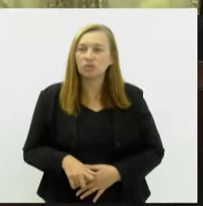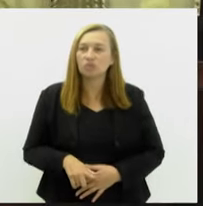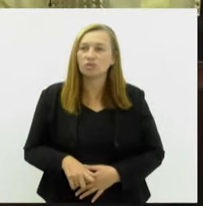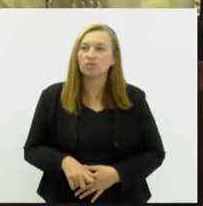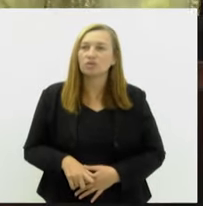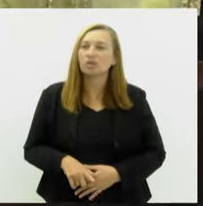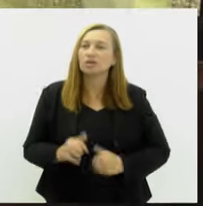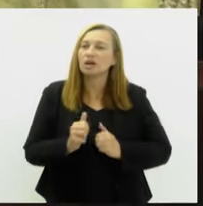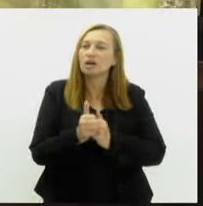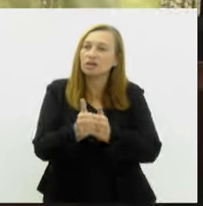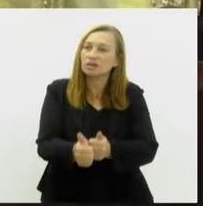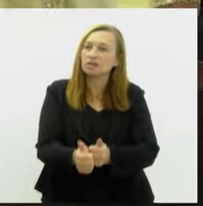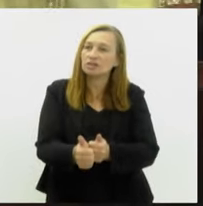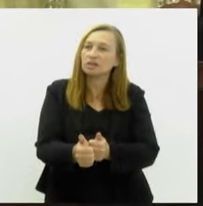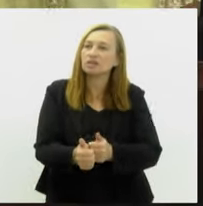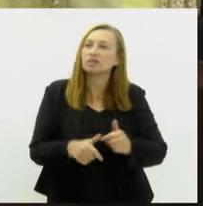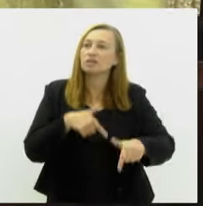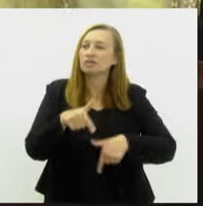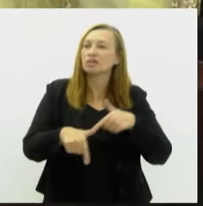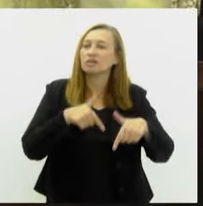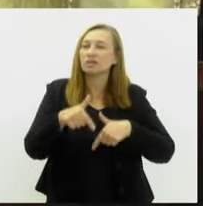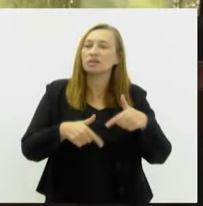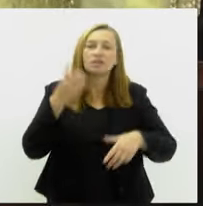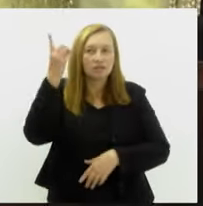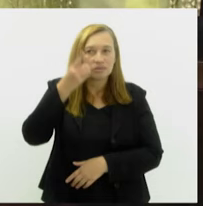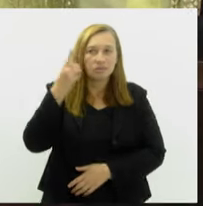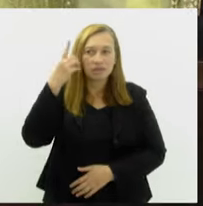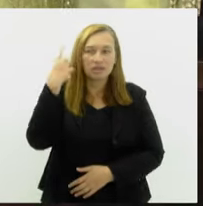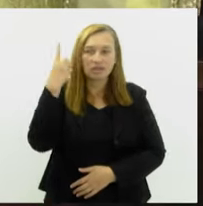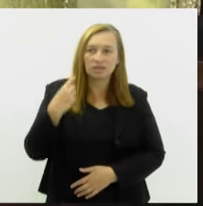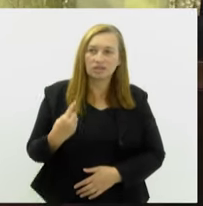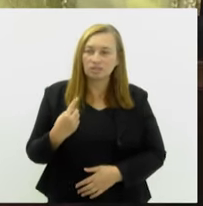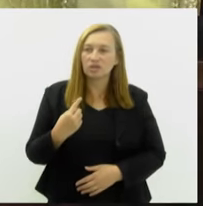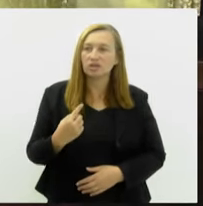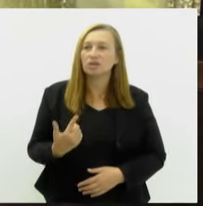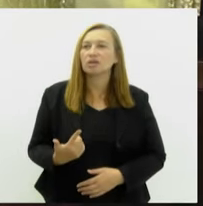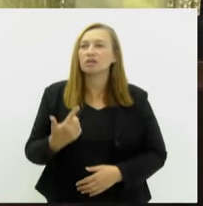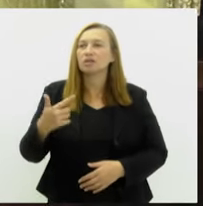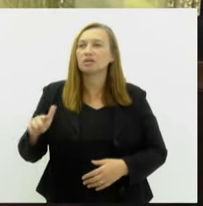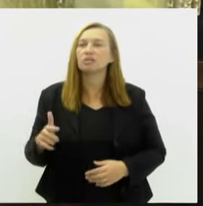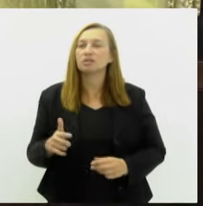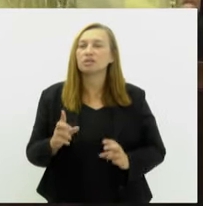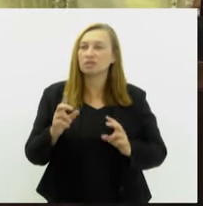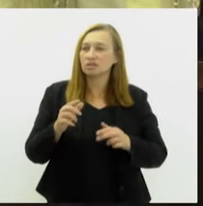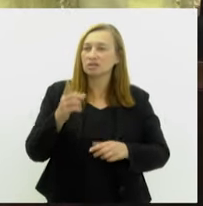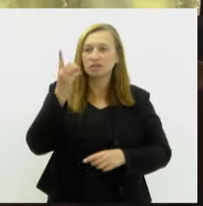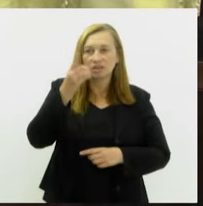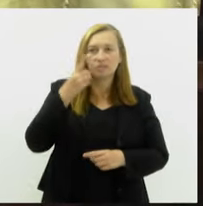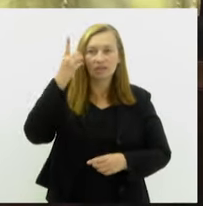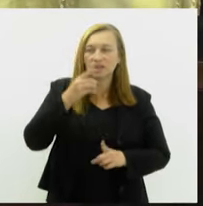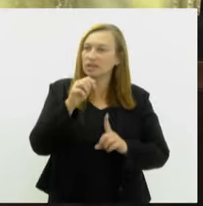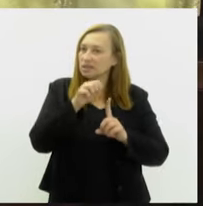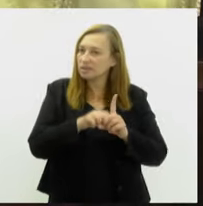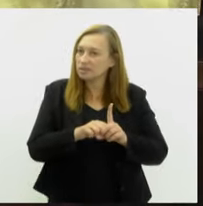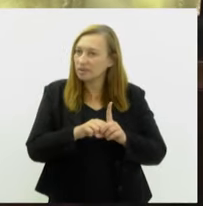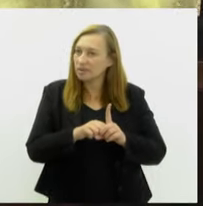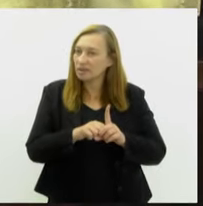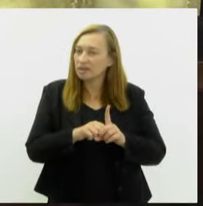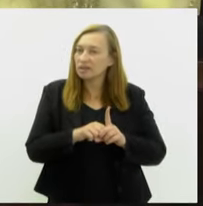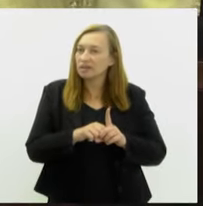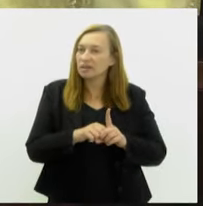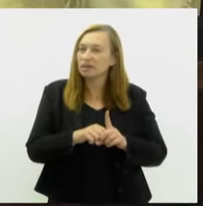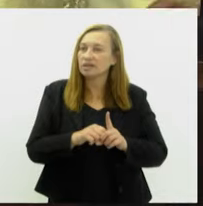a condução dos trabalhos pela deputada Dani Balbi e as demais deputadas que este mês, da